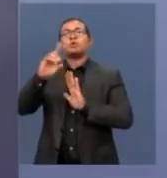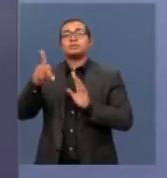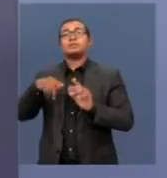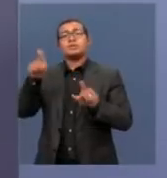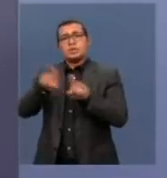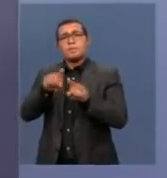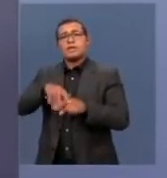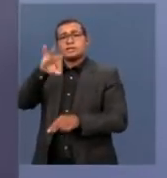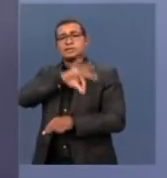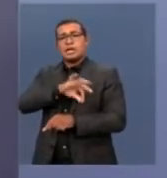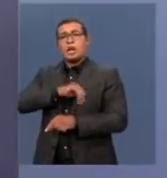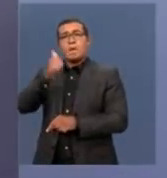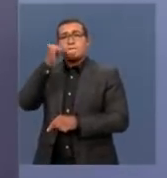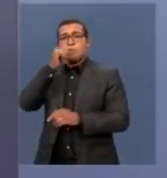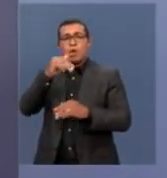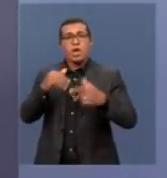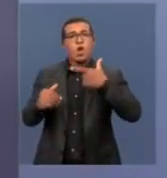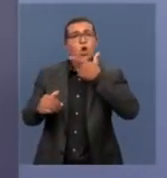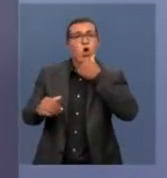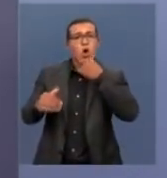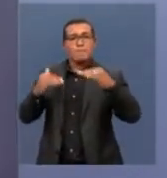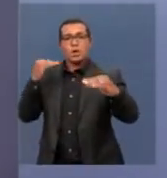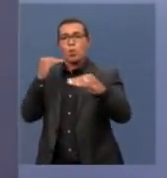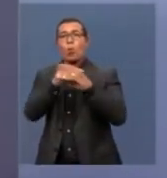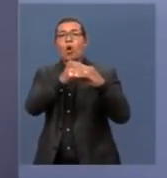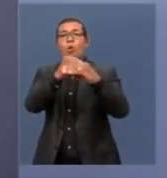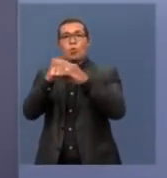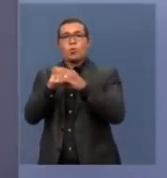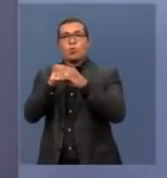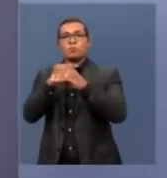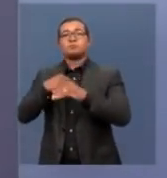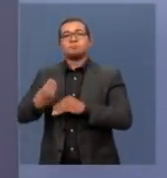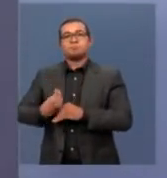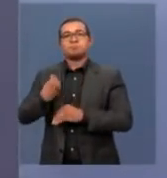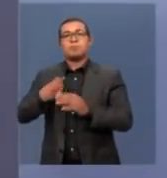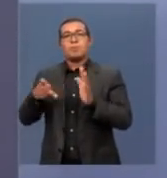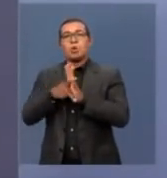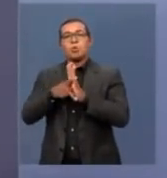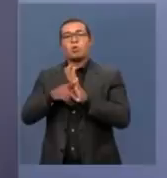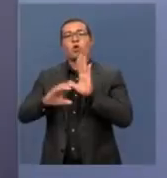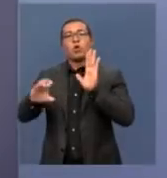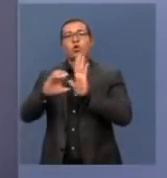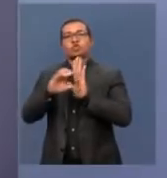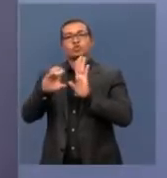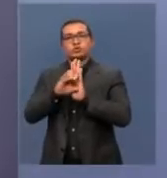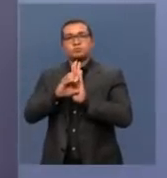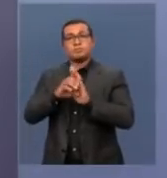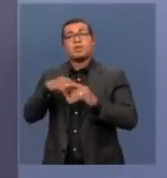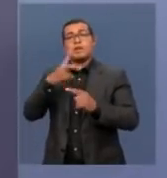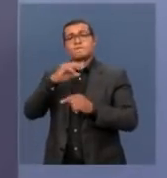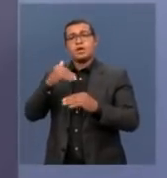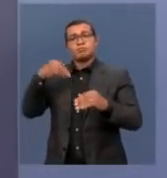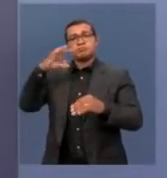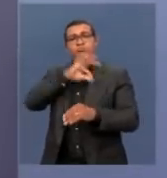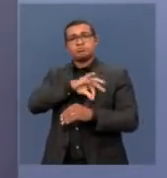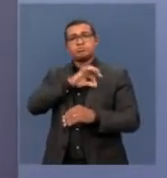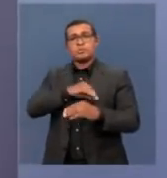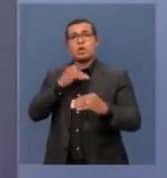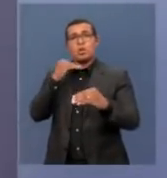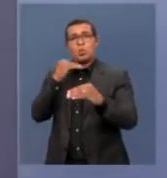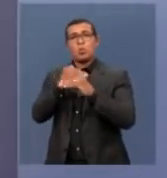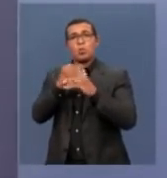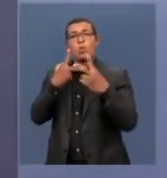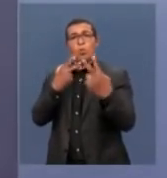mulheres sem igual ao dos homens está na constituição fala muito claro na constituição que devem ganhar igual e com